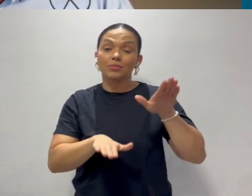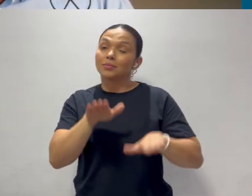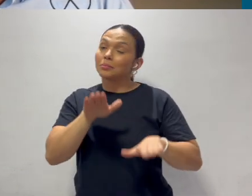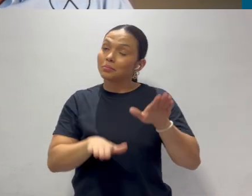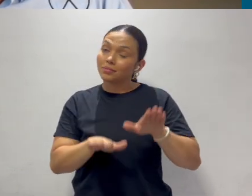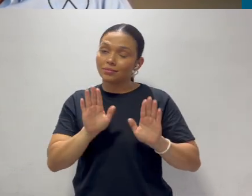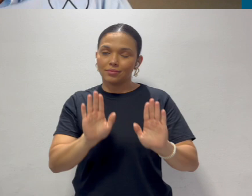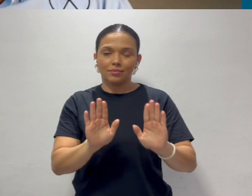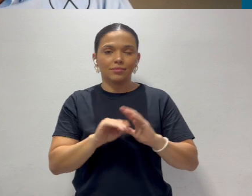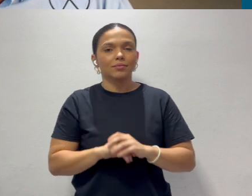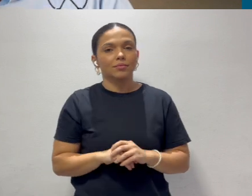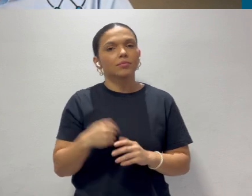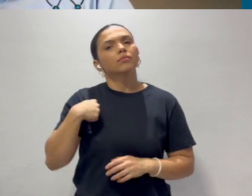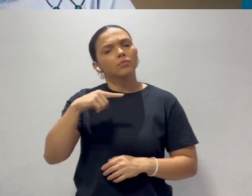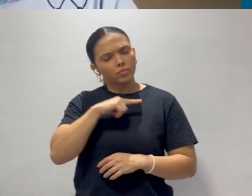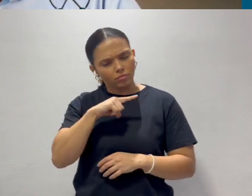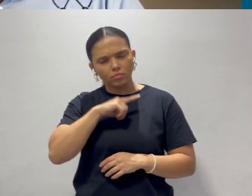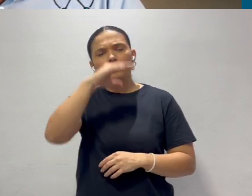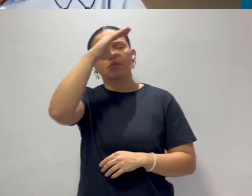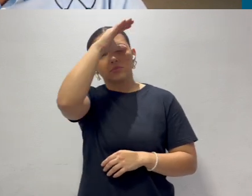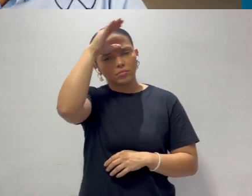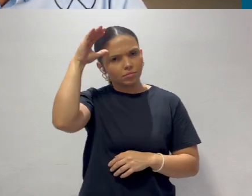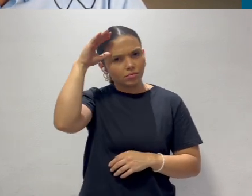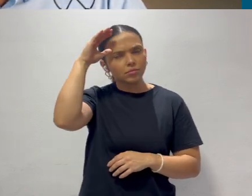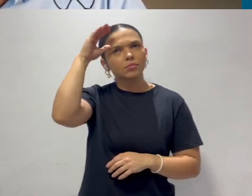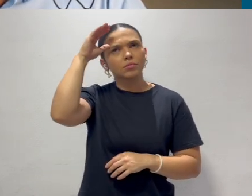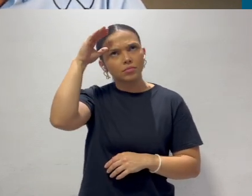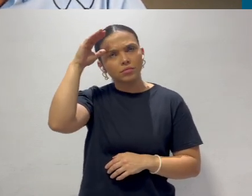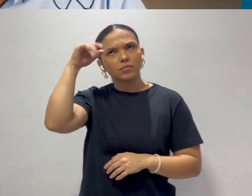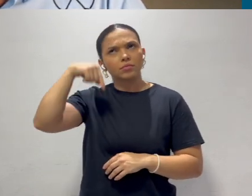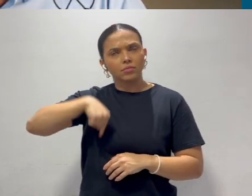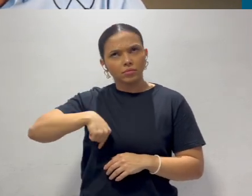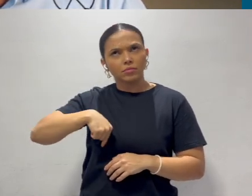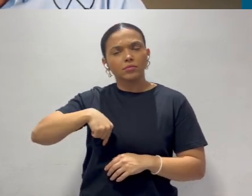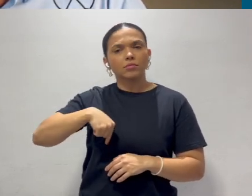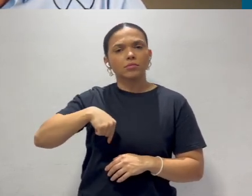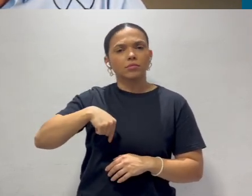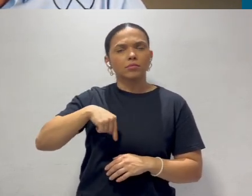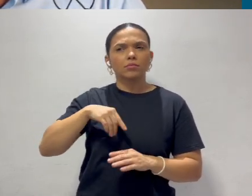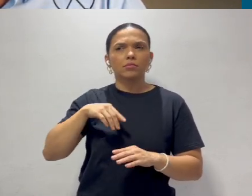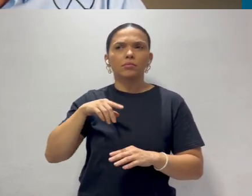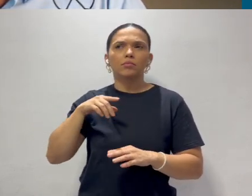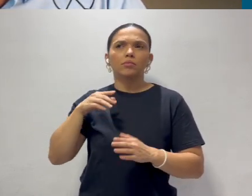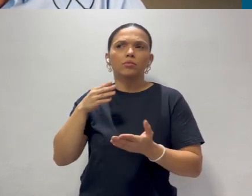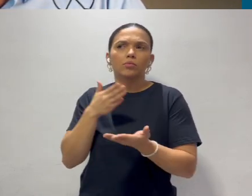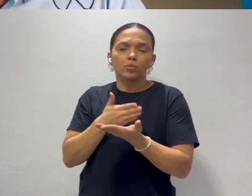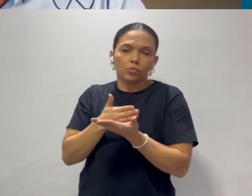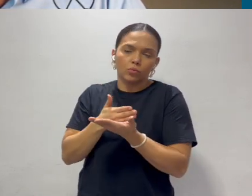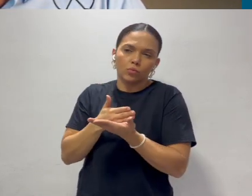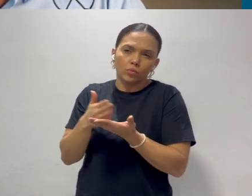isso depende muito. Eu tenho cliente aqui que se tornou